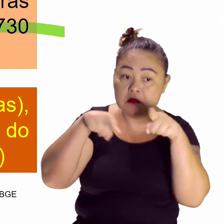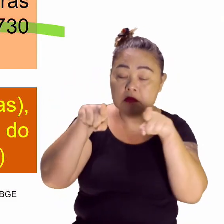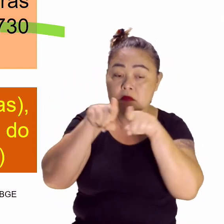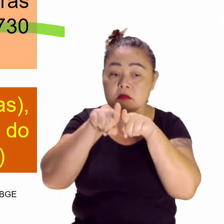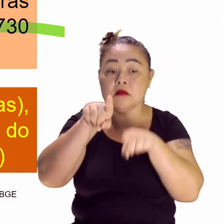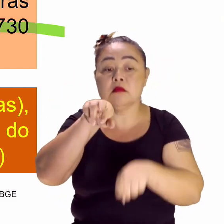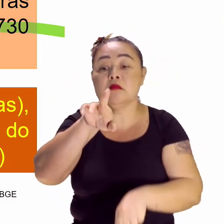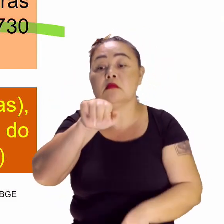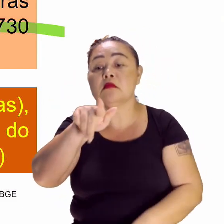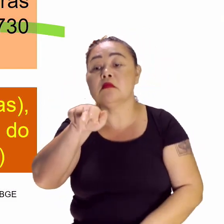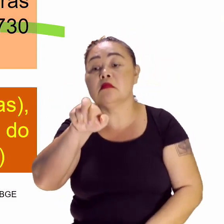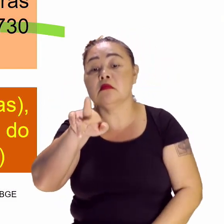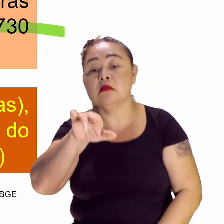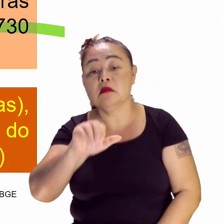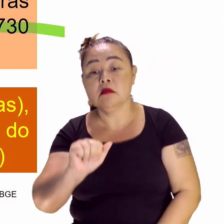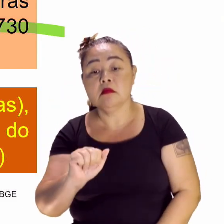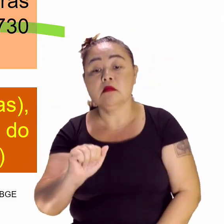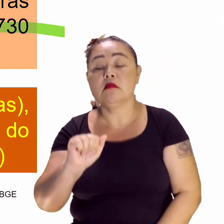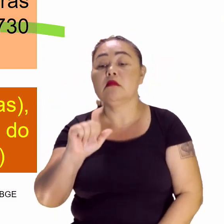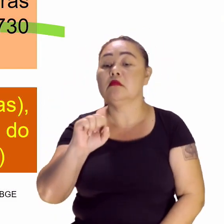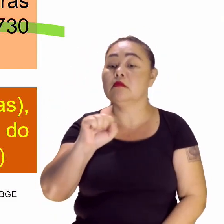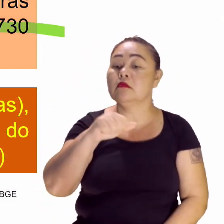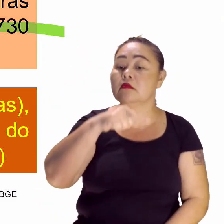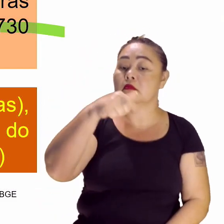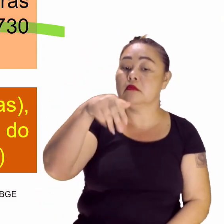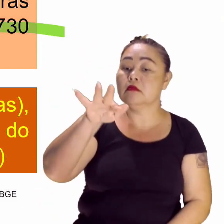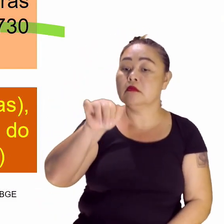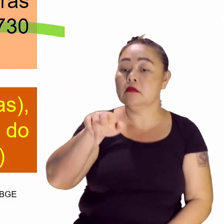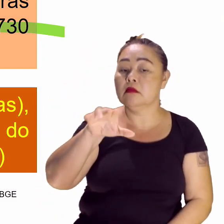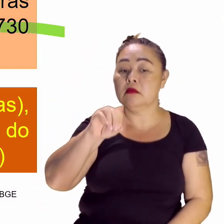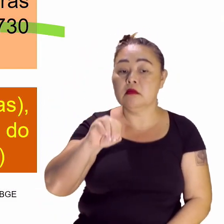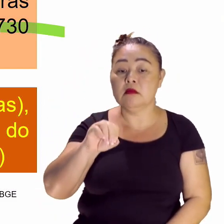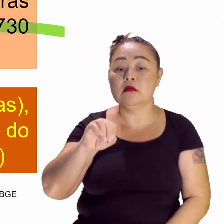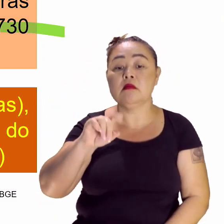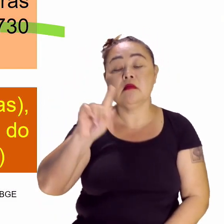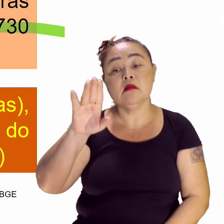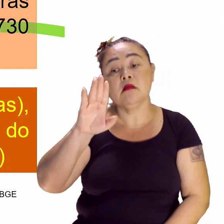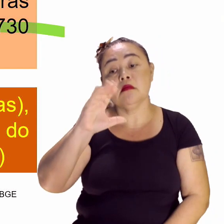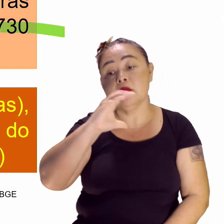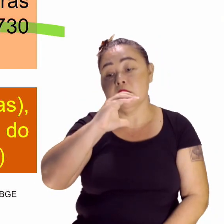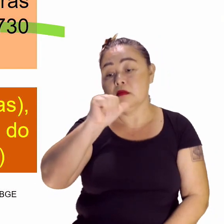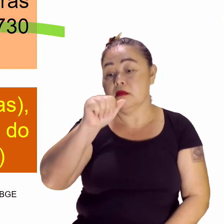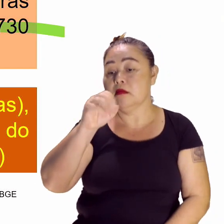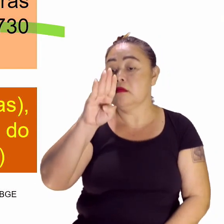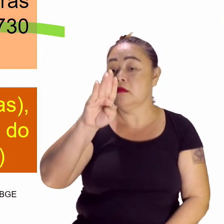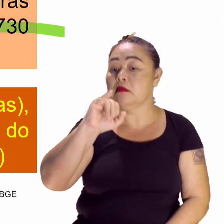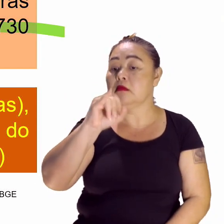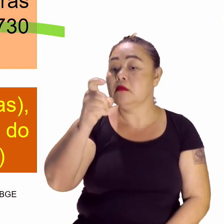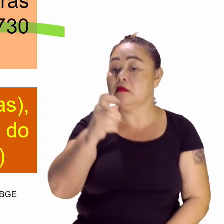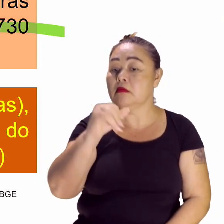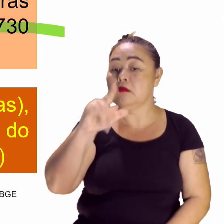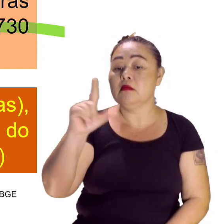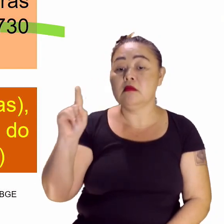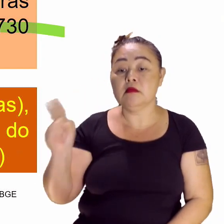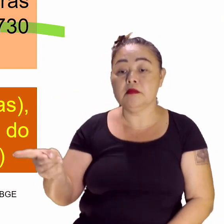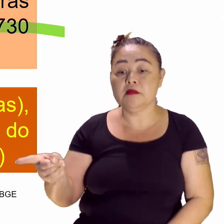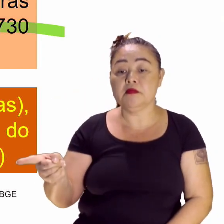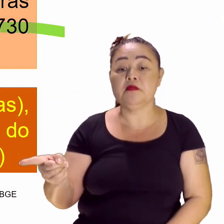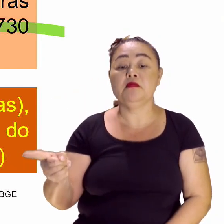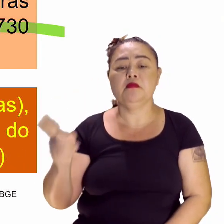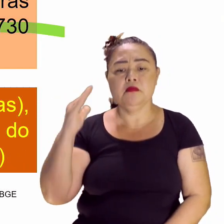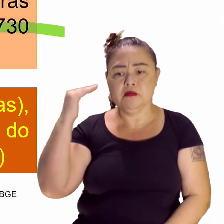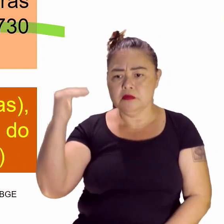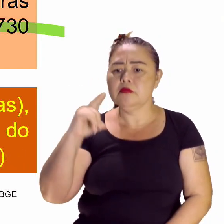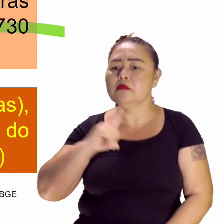697 toneladas São Francisco Guaporé 450 toneladas e cabixi com 440 toneladas então